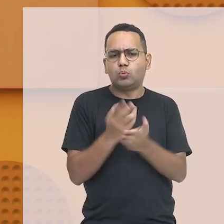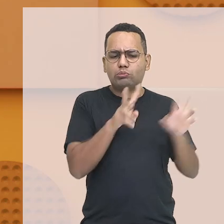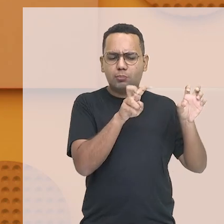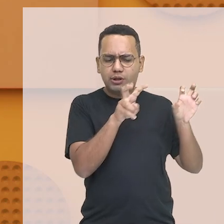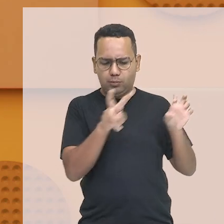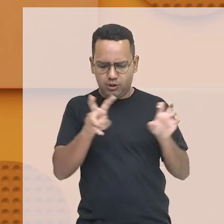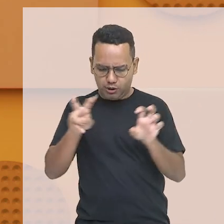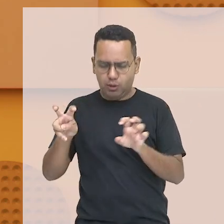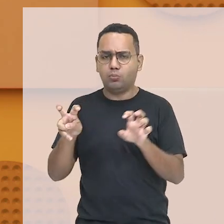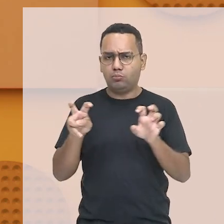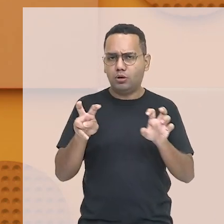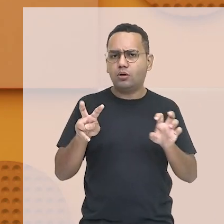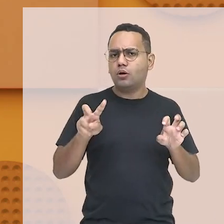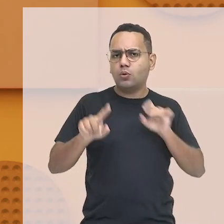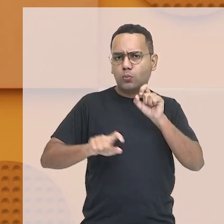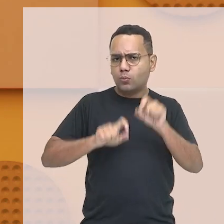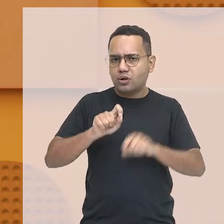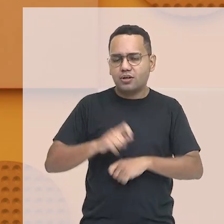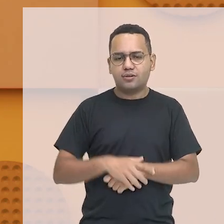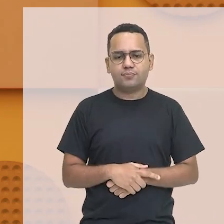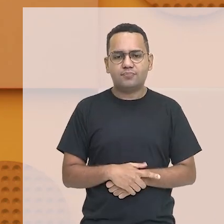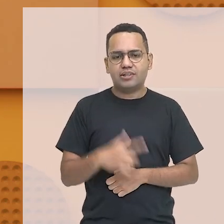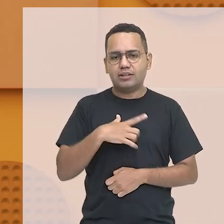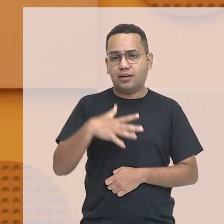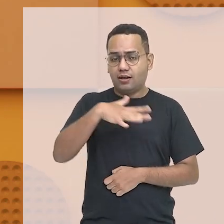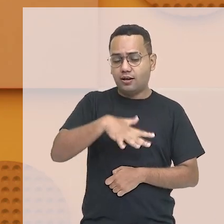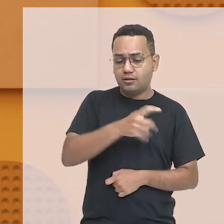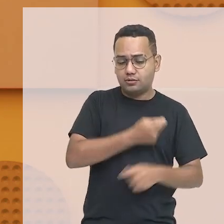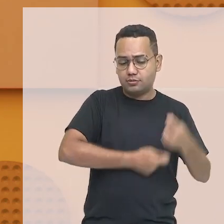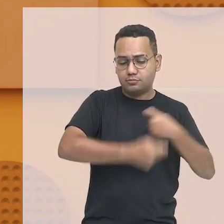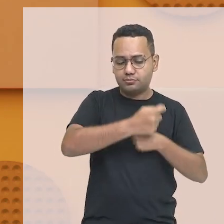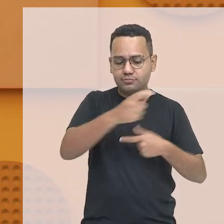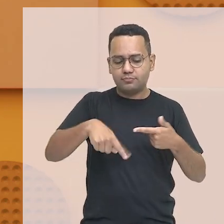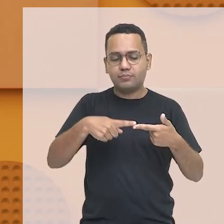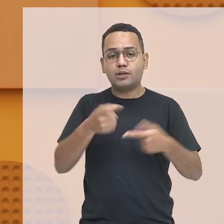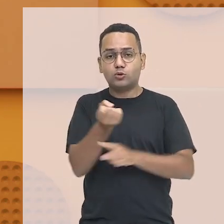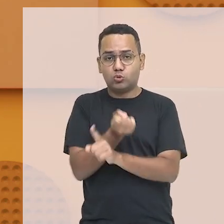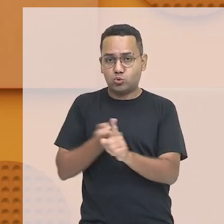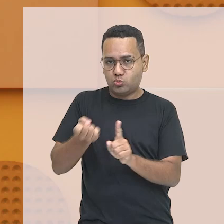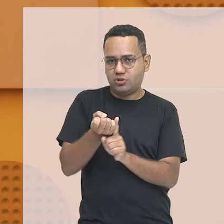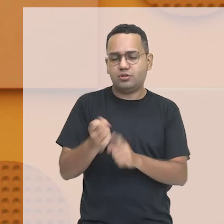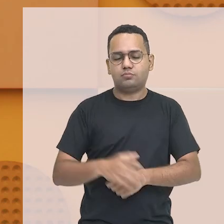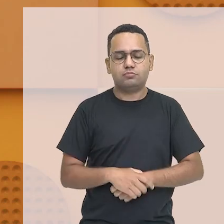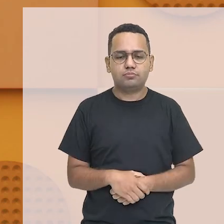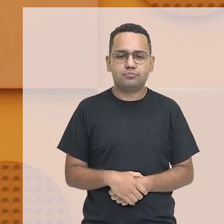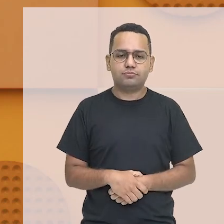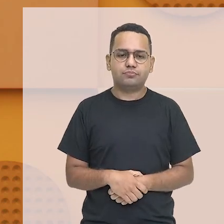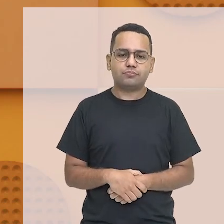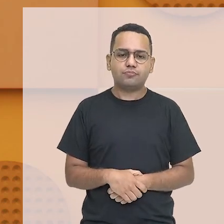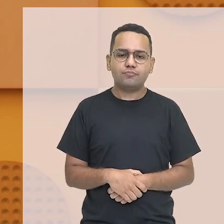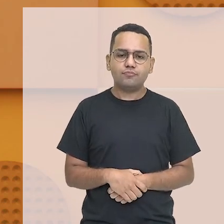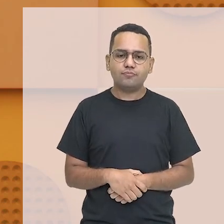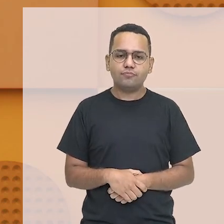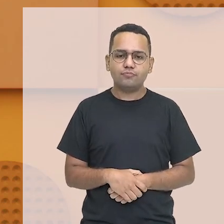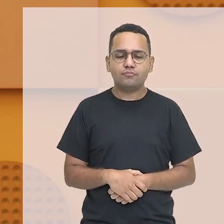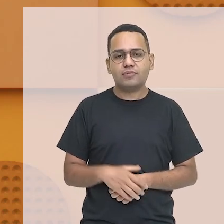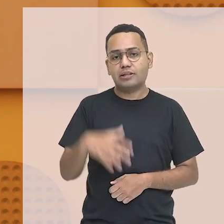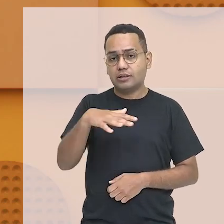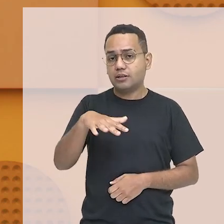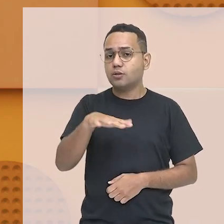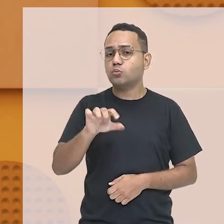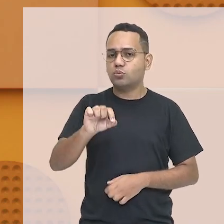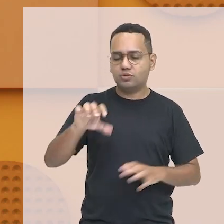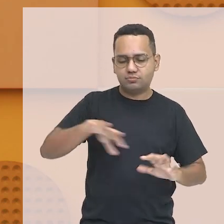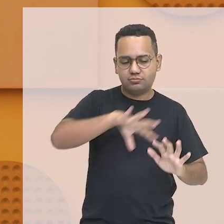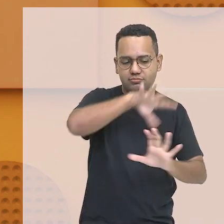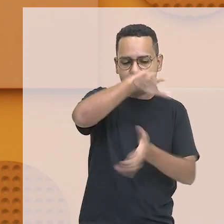estar relacionados muito, né, essa parte aí econômica, a parte social, aí principalmente, né, do continente europeu,